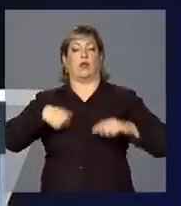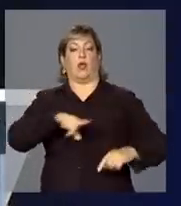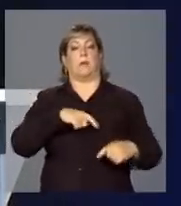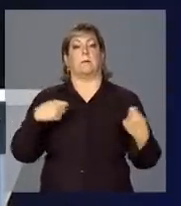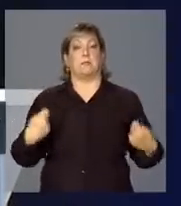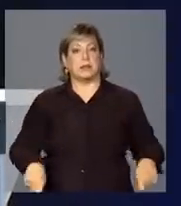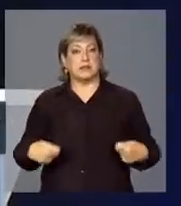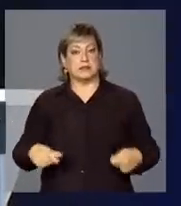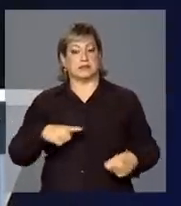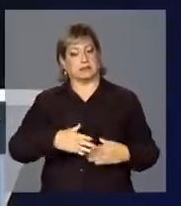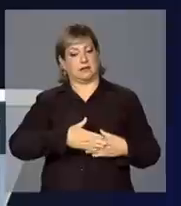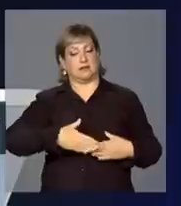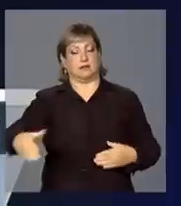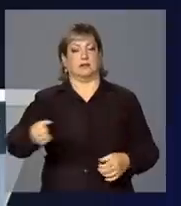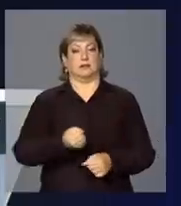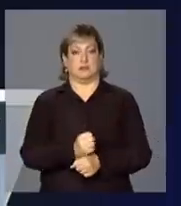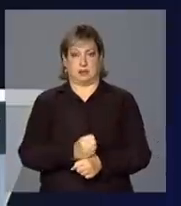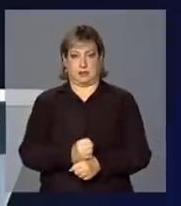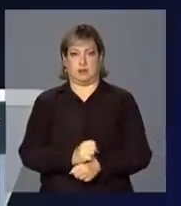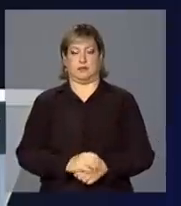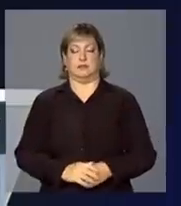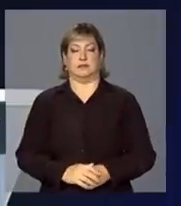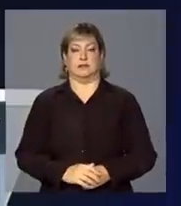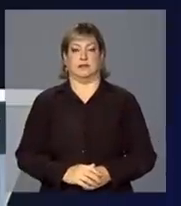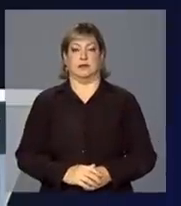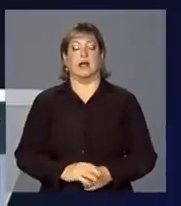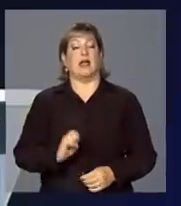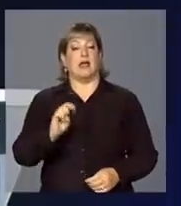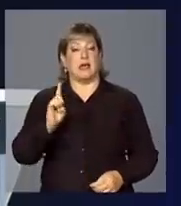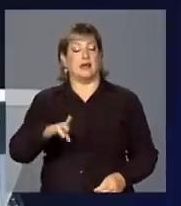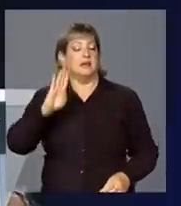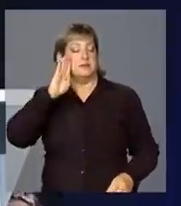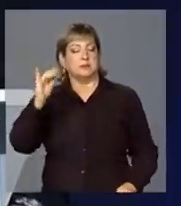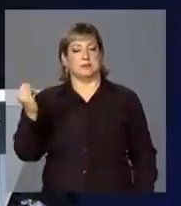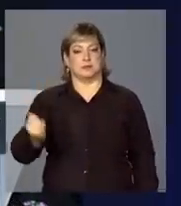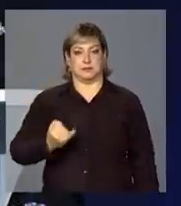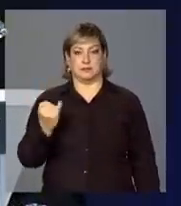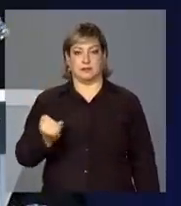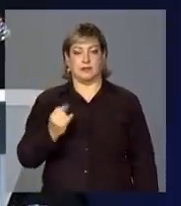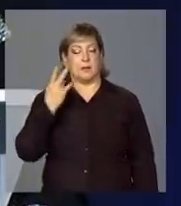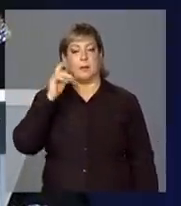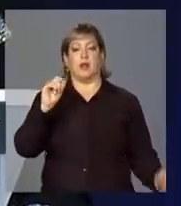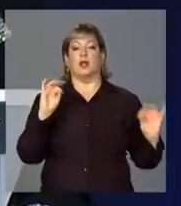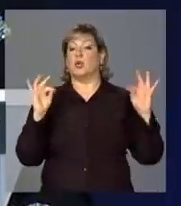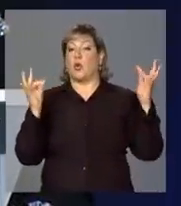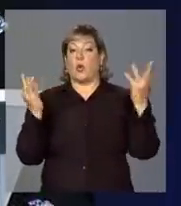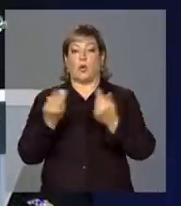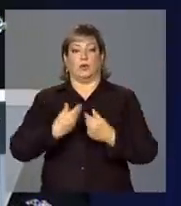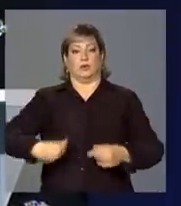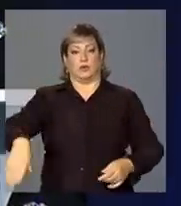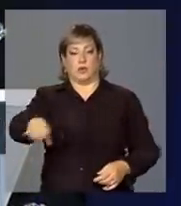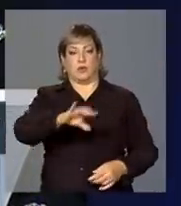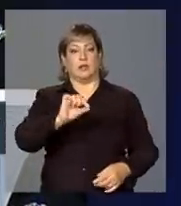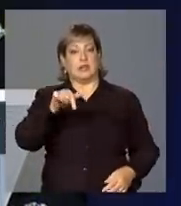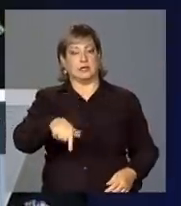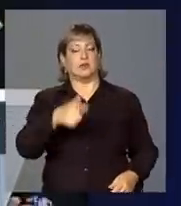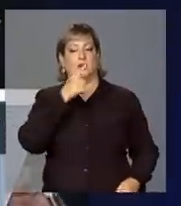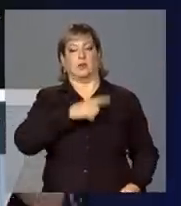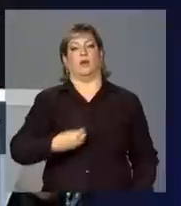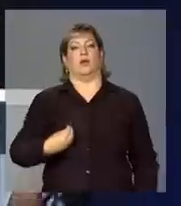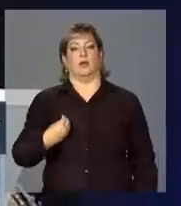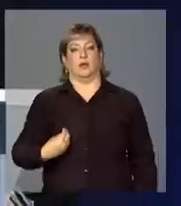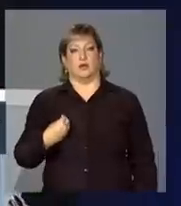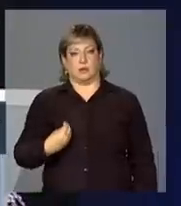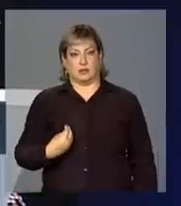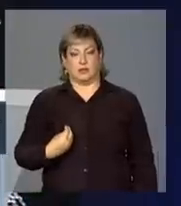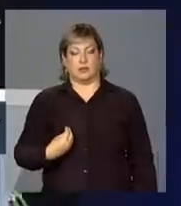de dar nos próximos anos. É essencial para todos nós que isso ocorra.